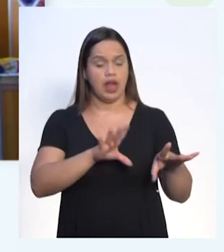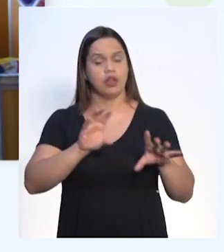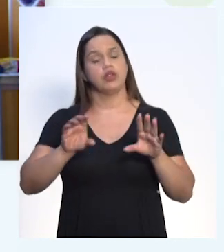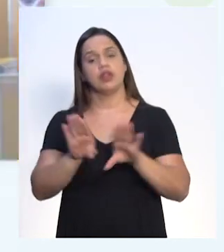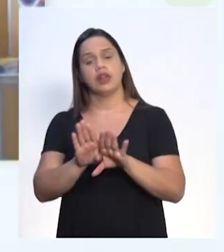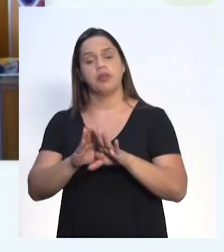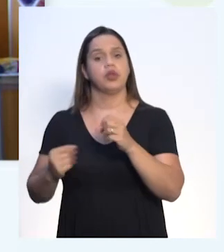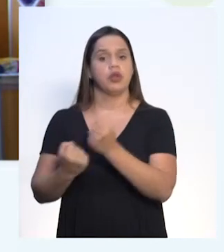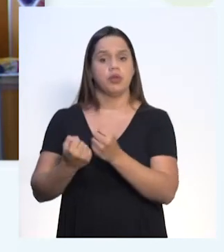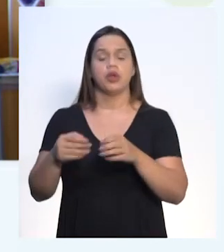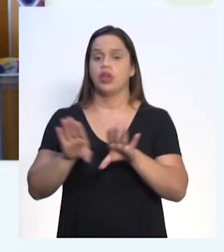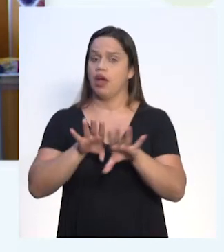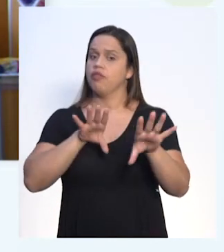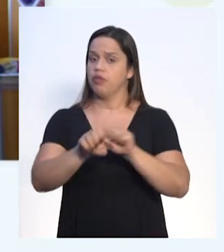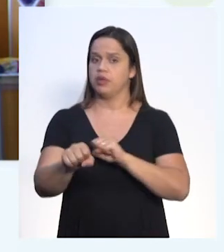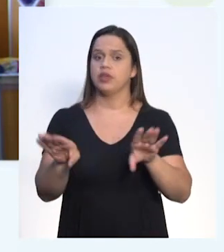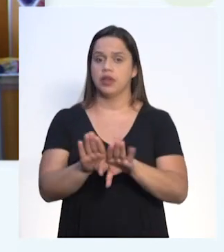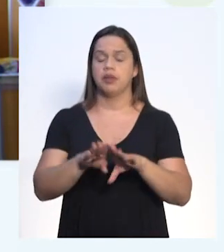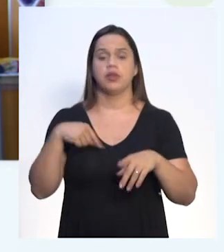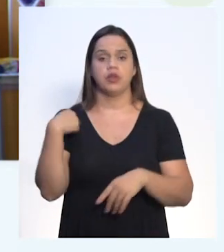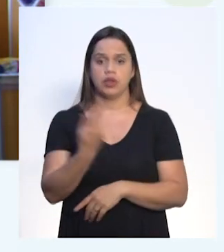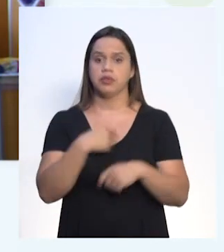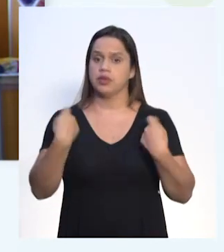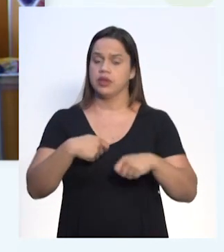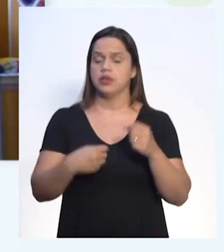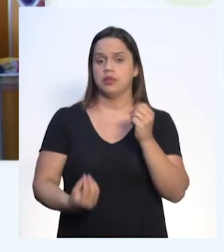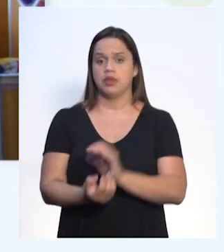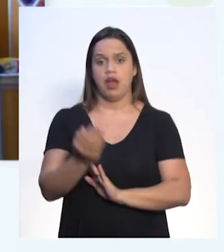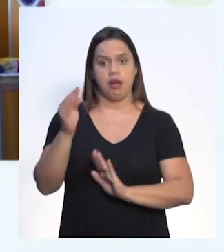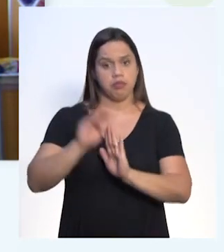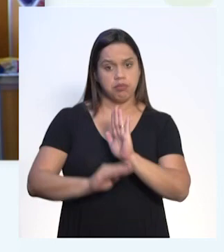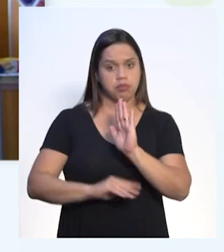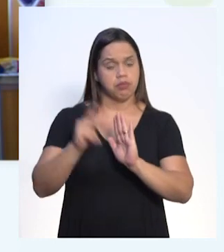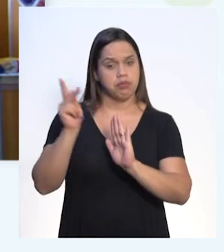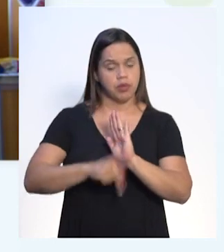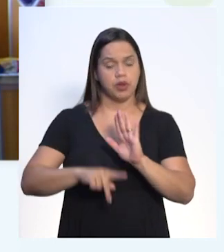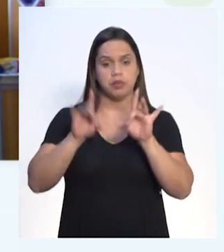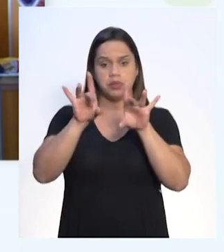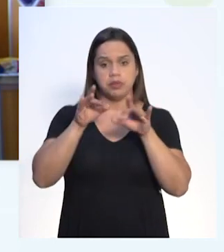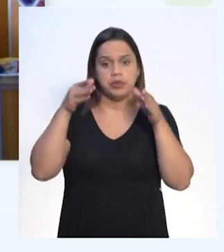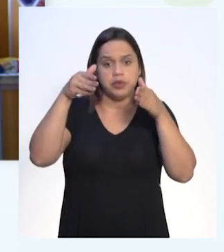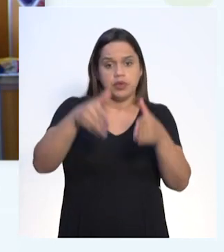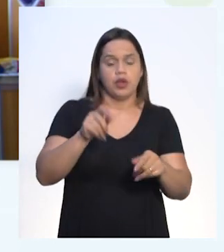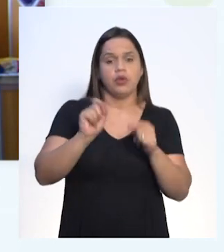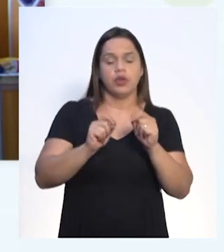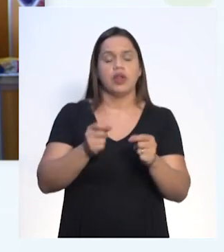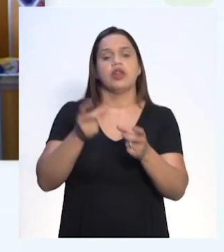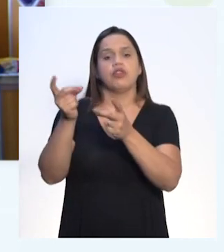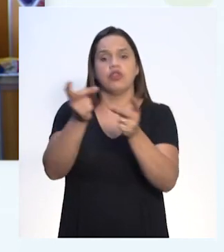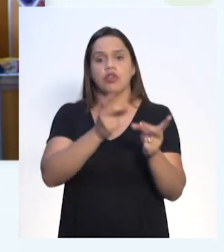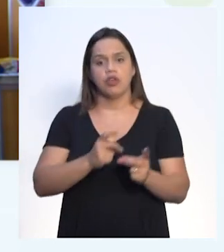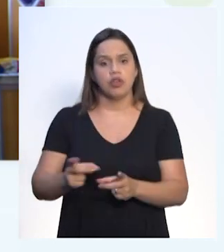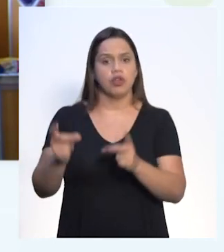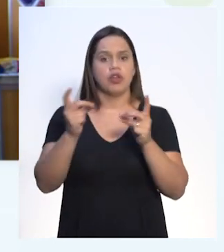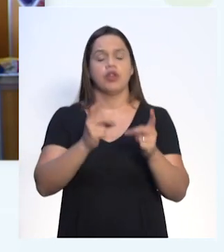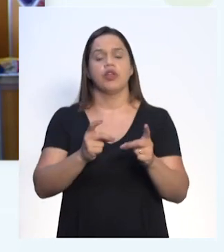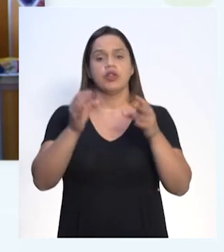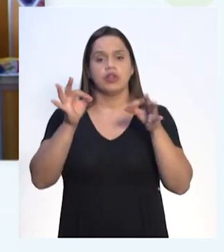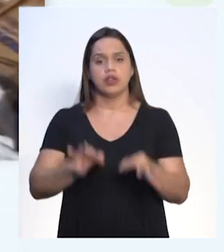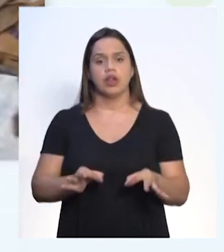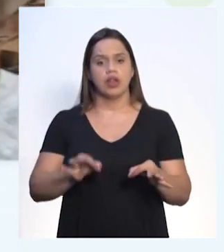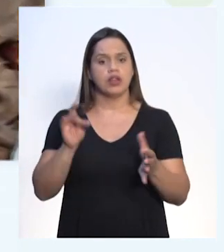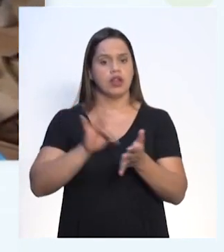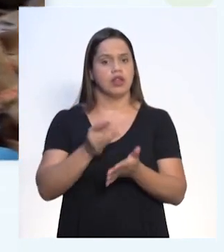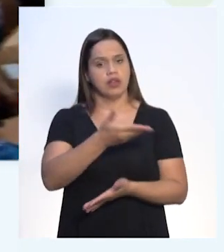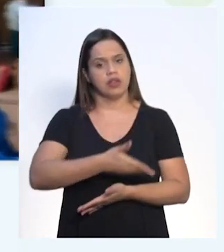e a formação. Nós precisamos criar programas especiais de comercialização adequados à realidade